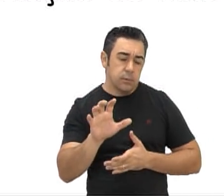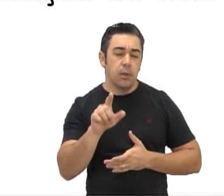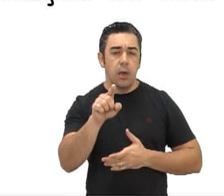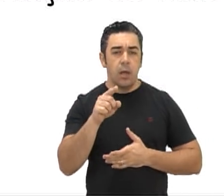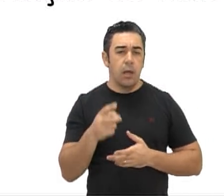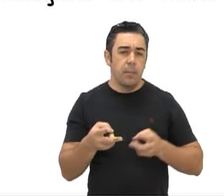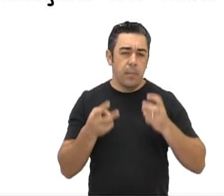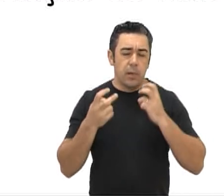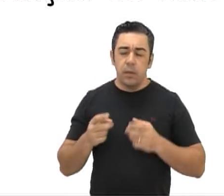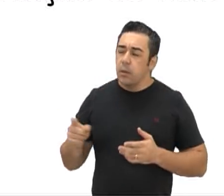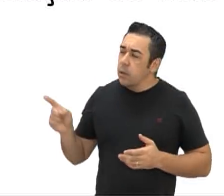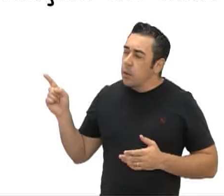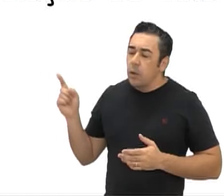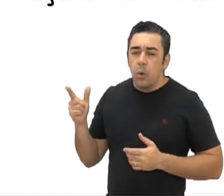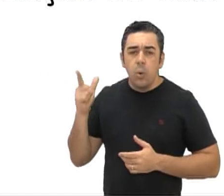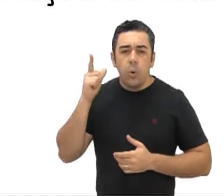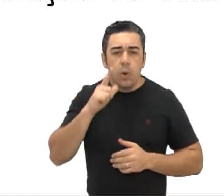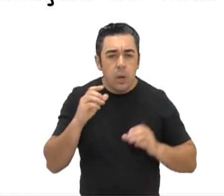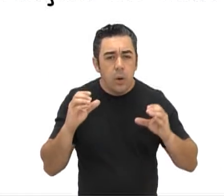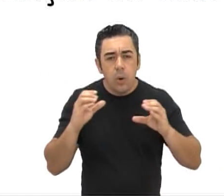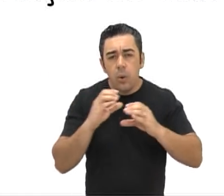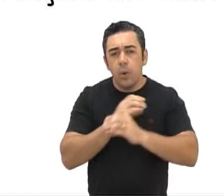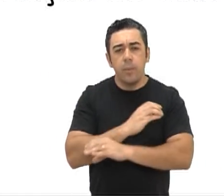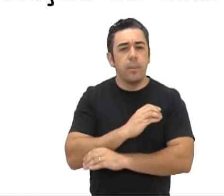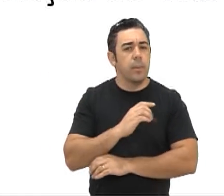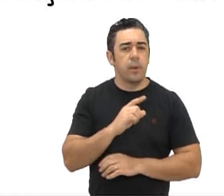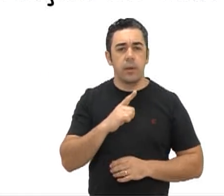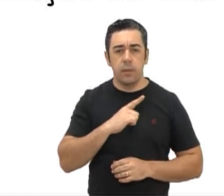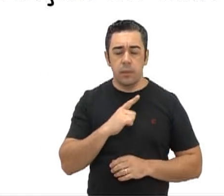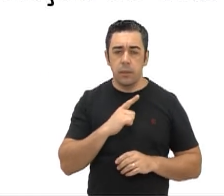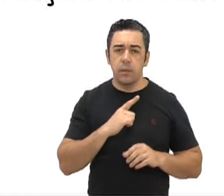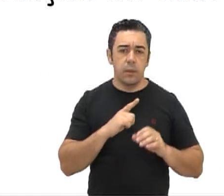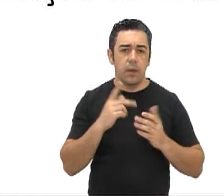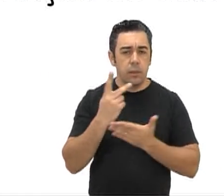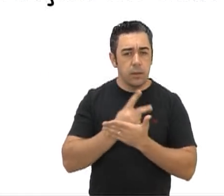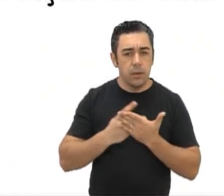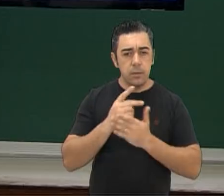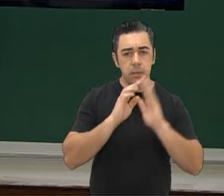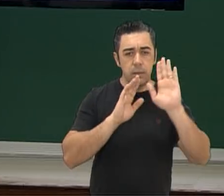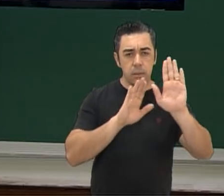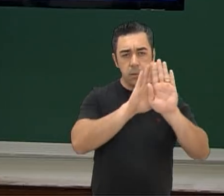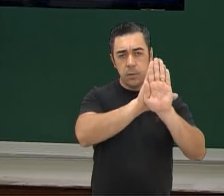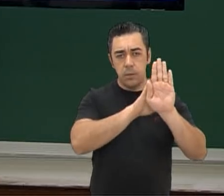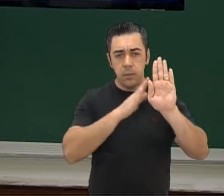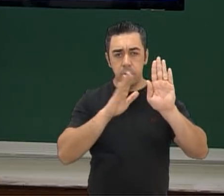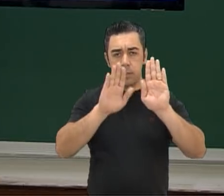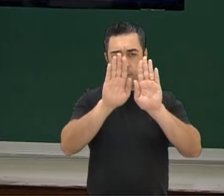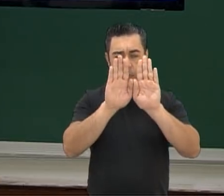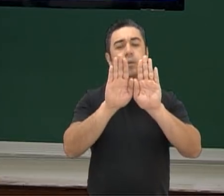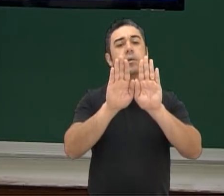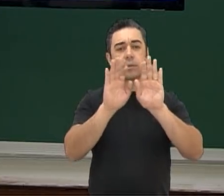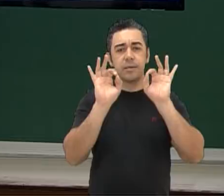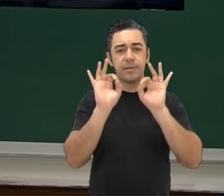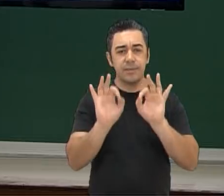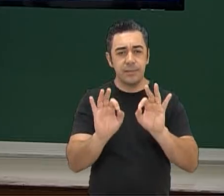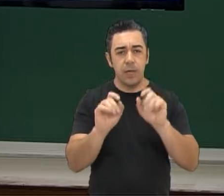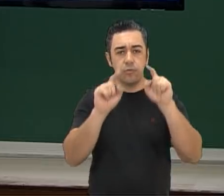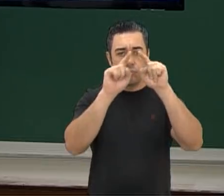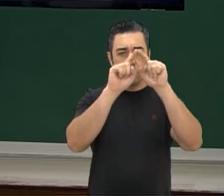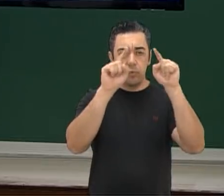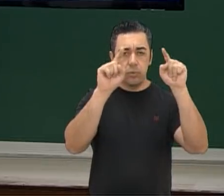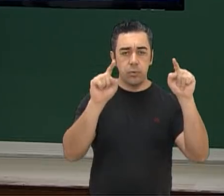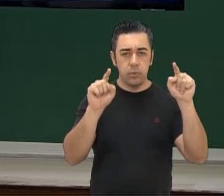você consegue completar a figura, aquela que estava faltando a parte dela com relação ao eixo